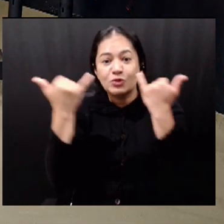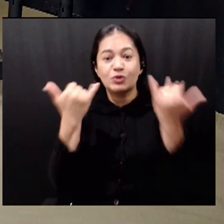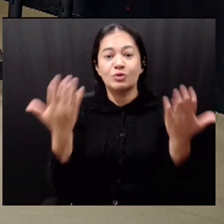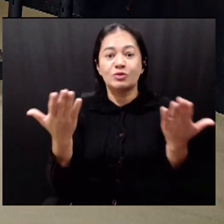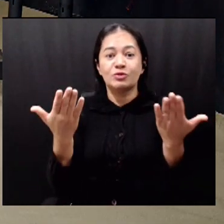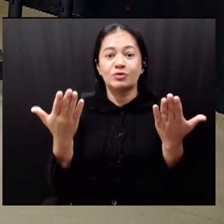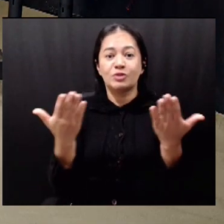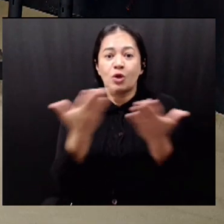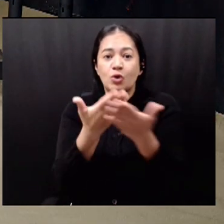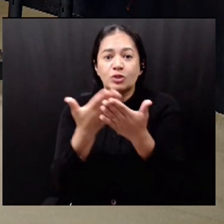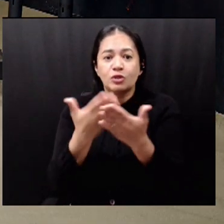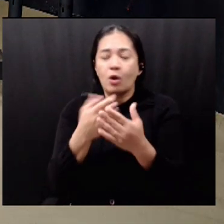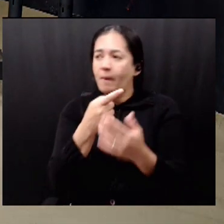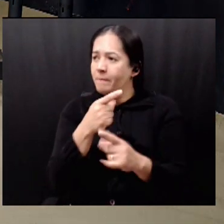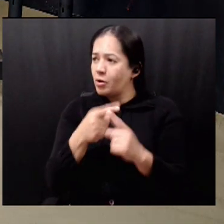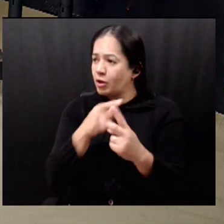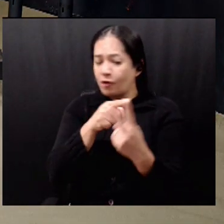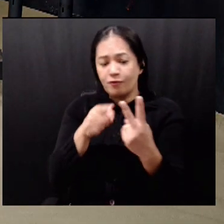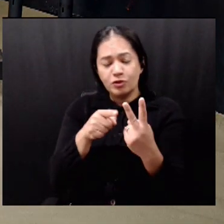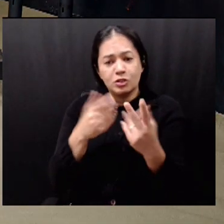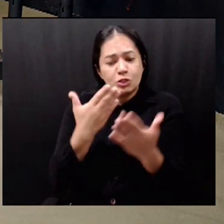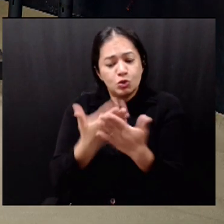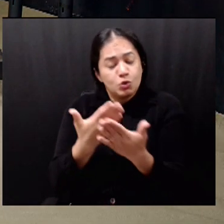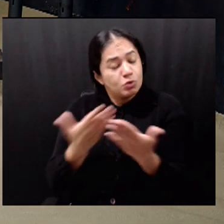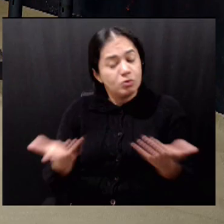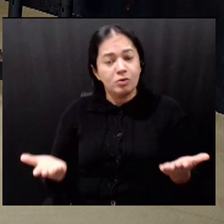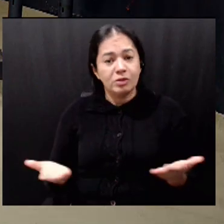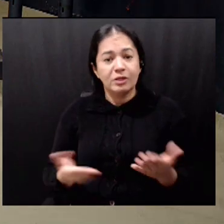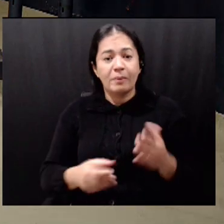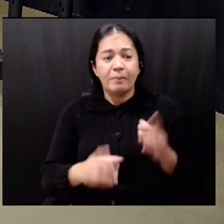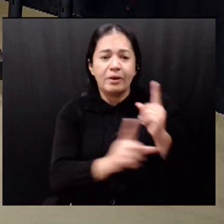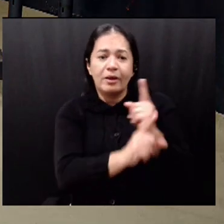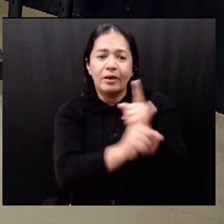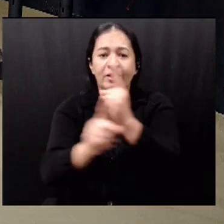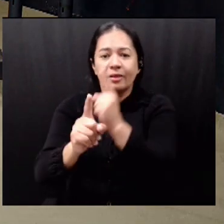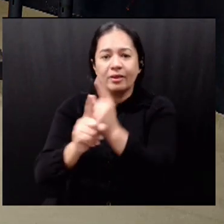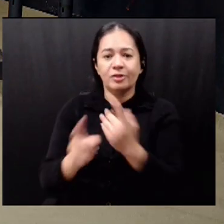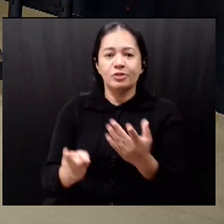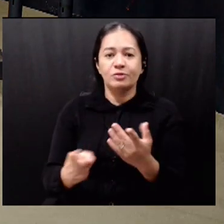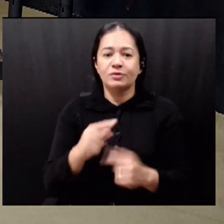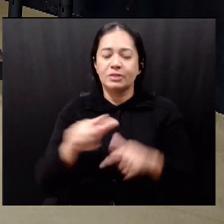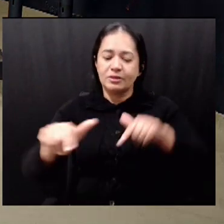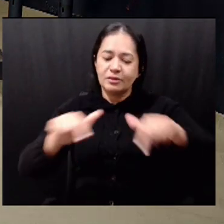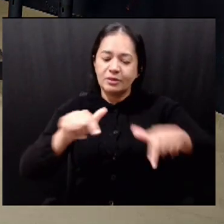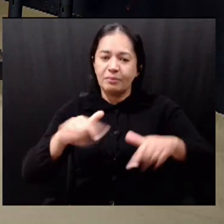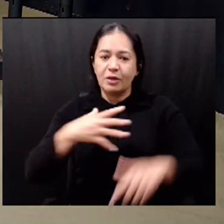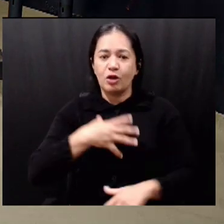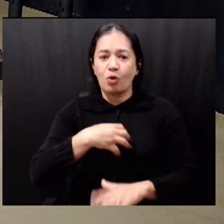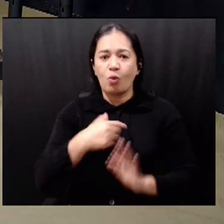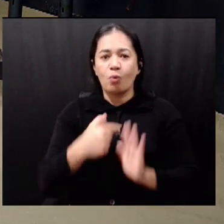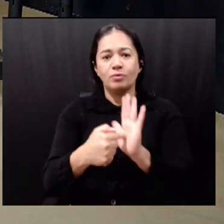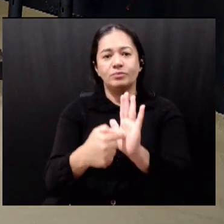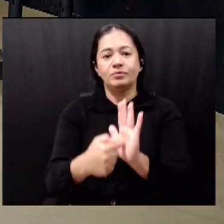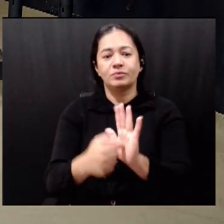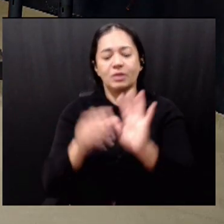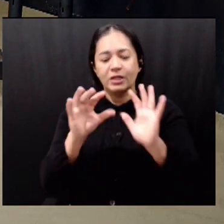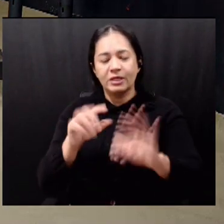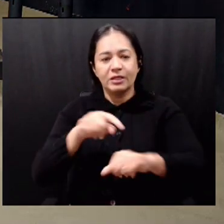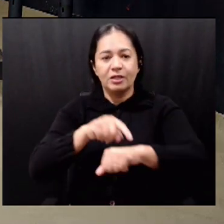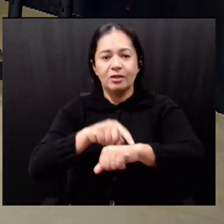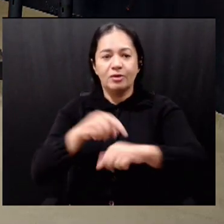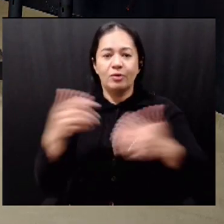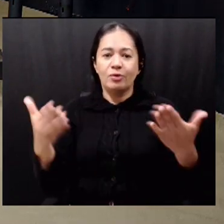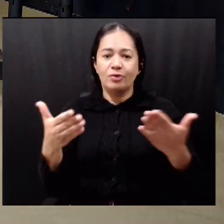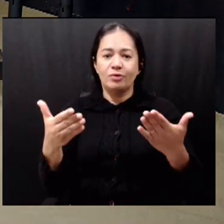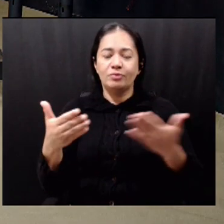vocês estudam para fazer o atendimento, né? Que vocês trabalham com comportamento humano. E esse momento aqui é um